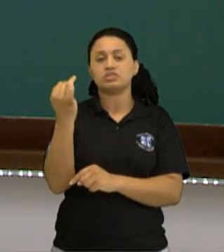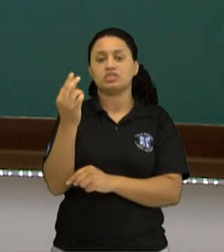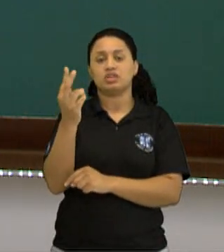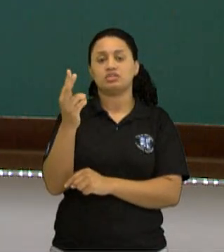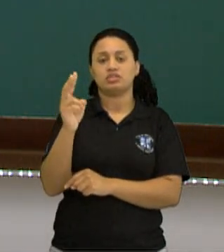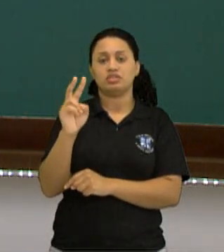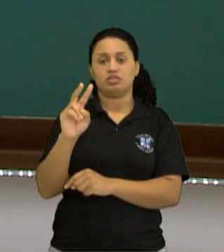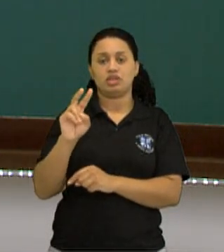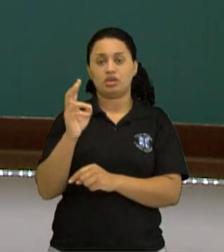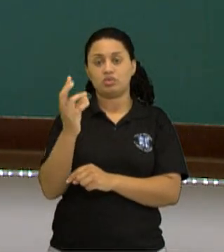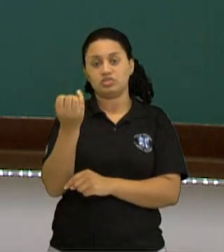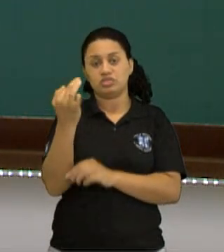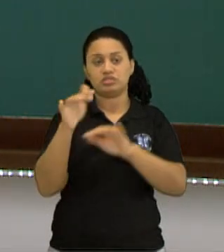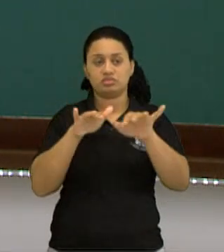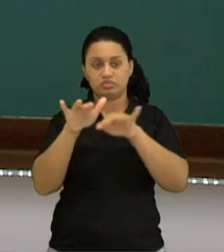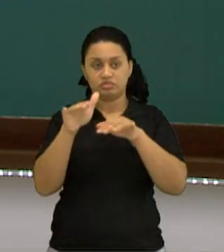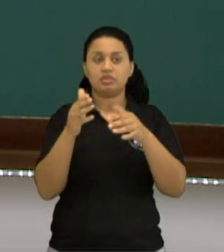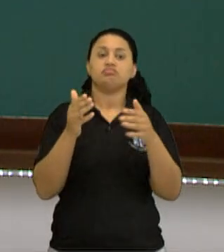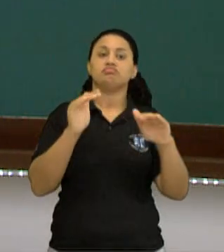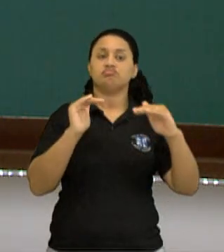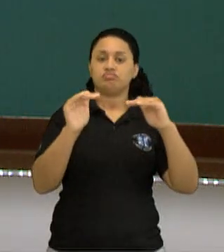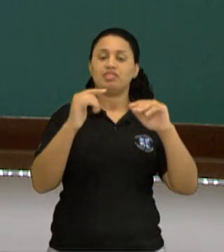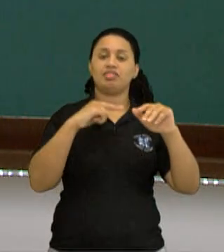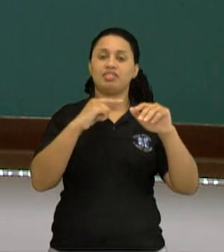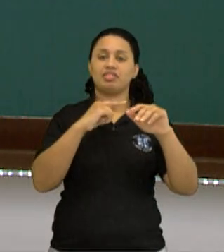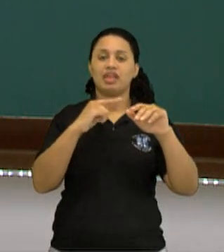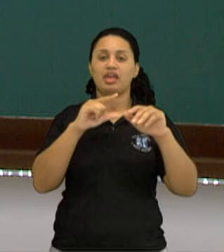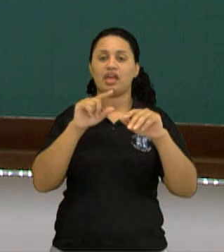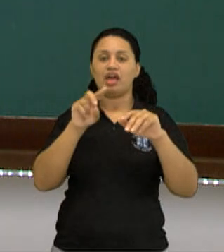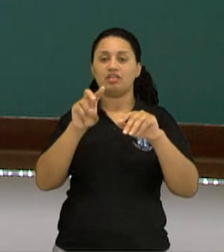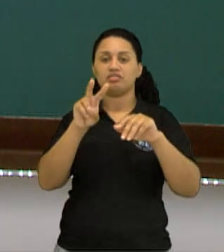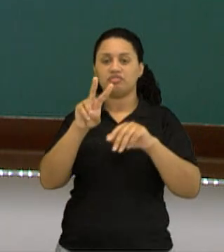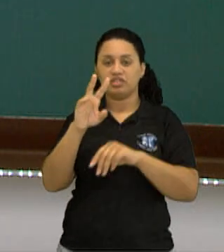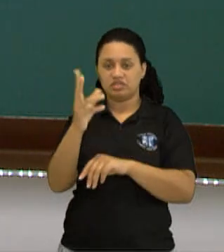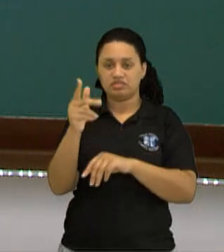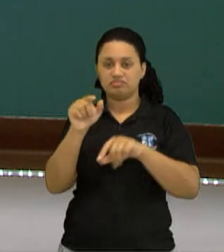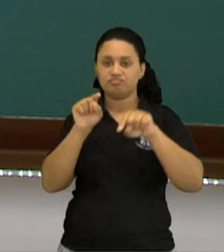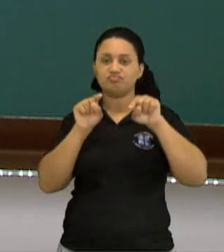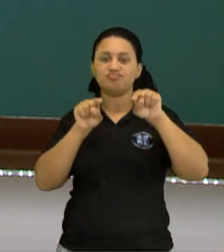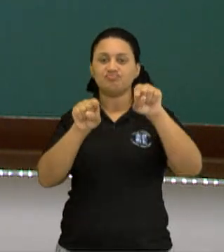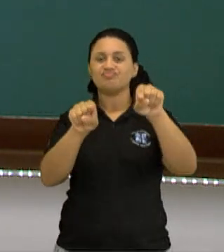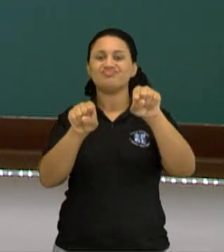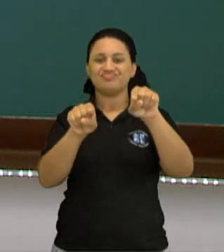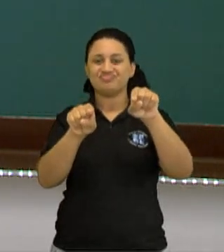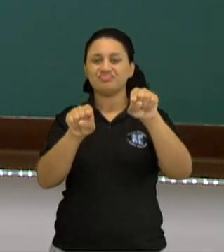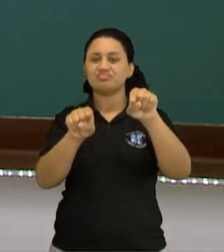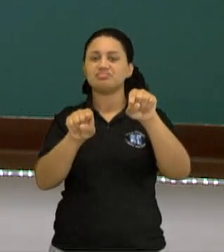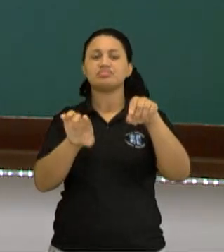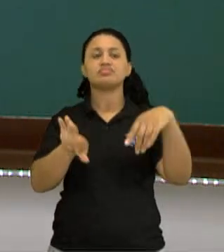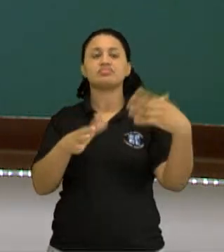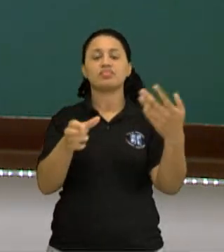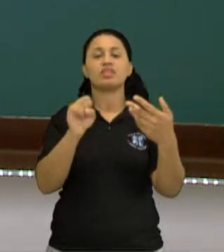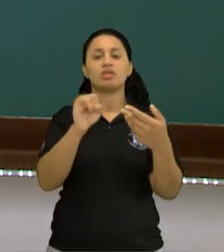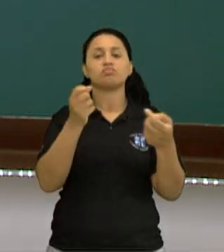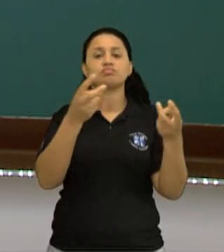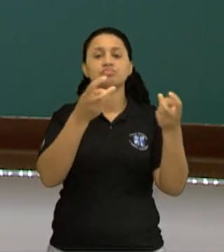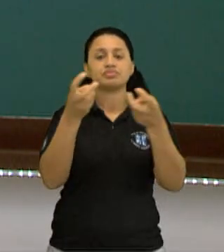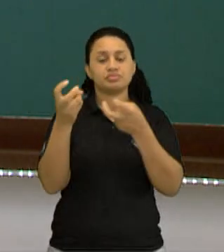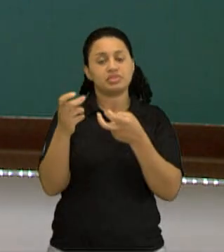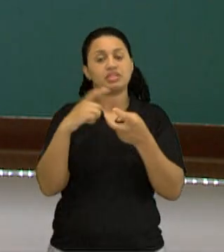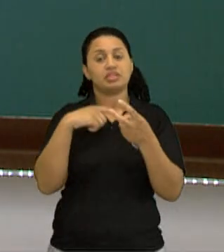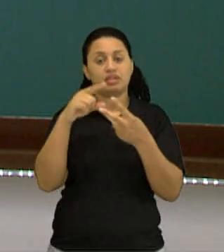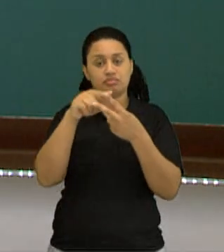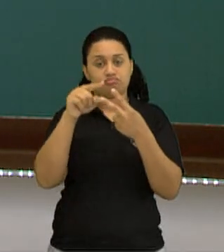ao vetor velocidade, tendo a mesma direção e o mesmo sentido. Então, se você for observar aqui, nós estamos trabalhando com